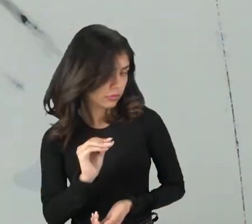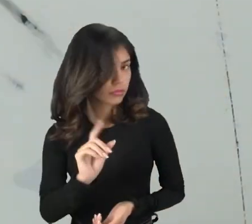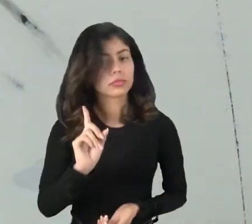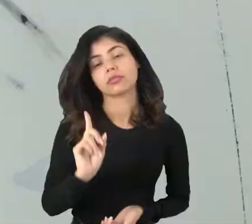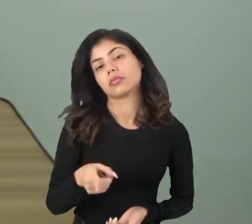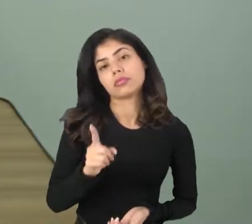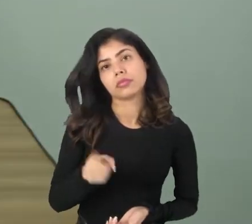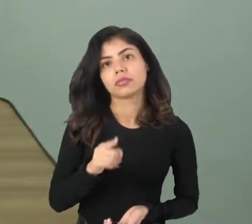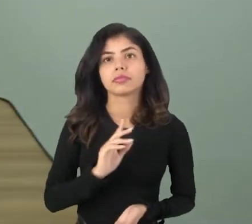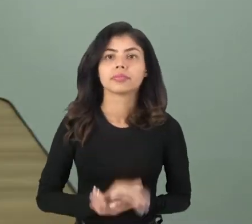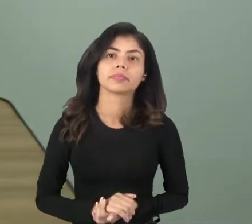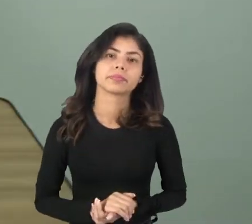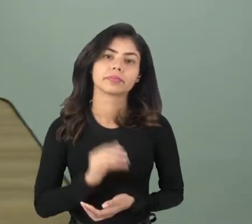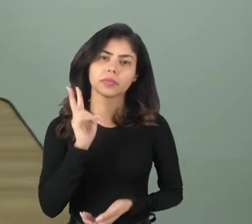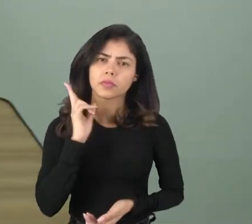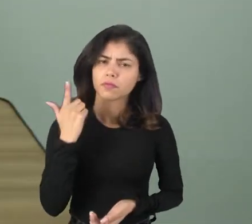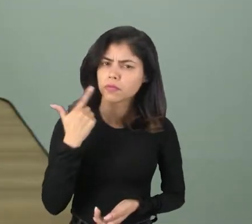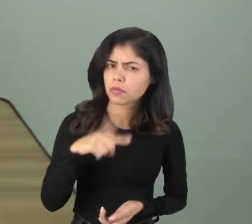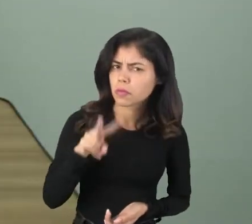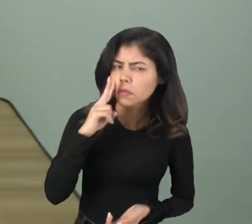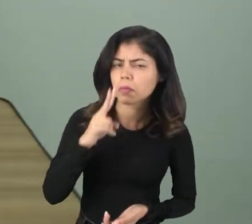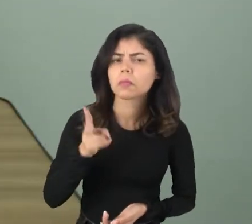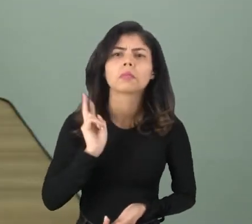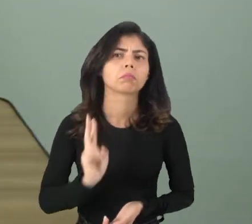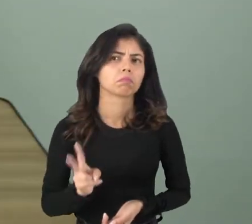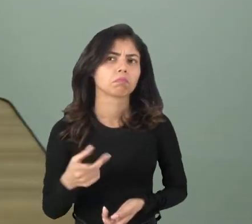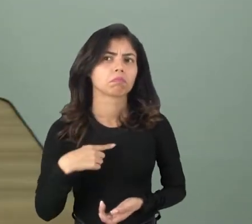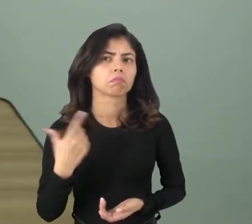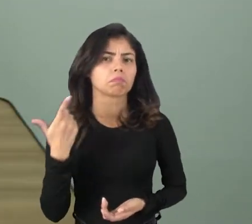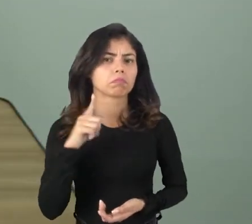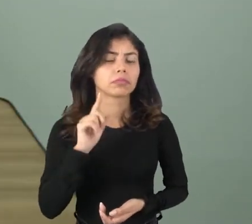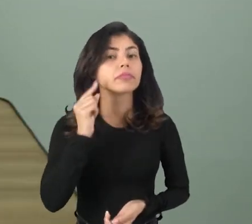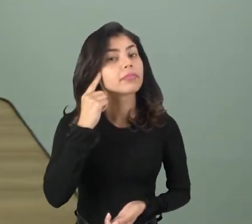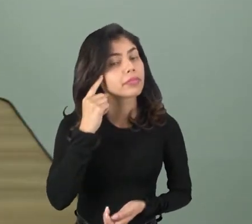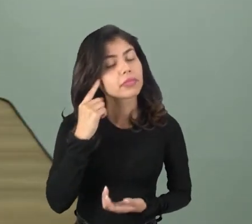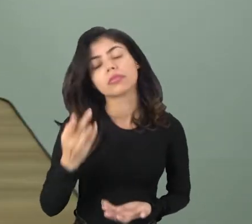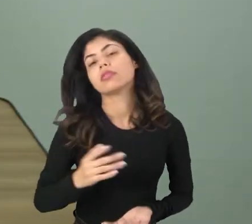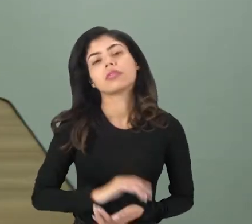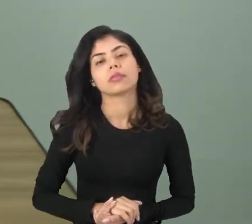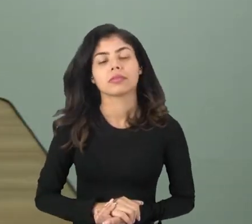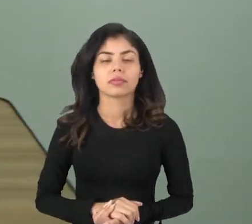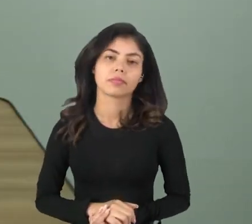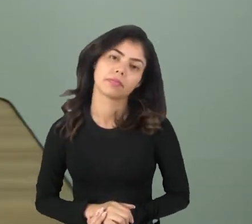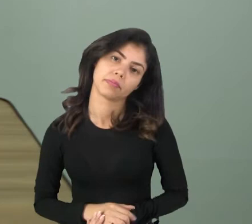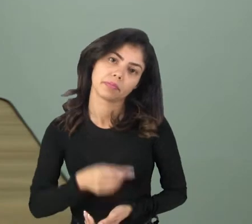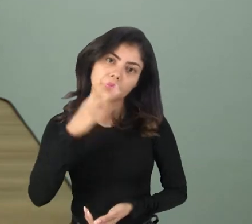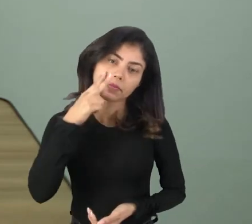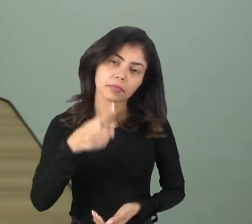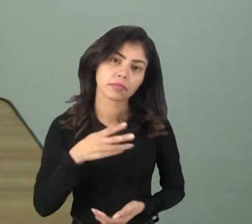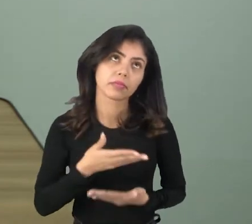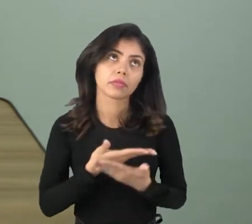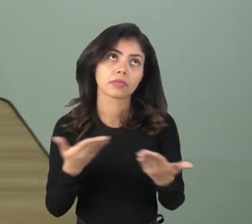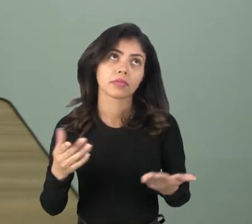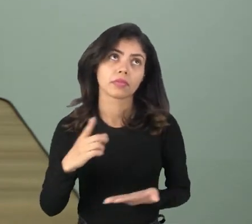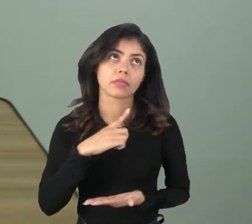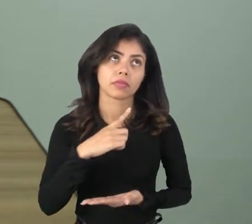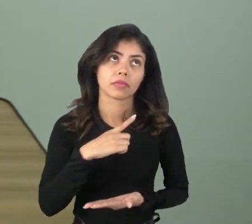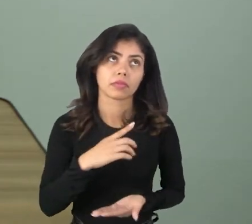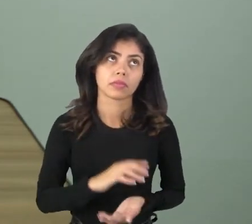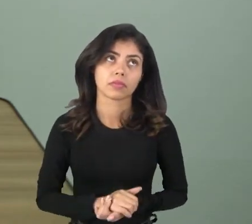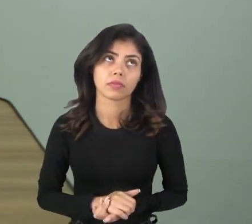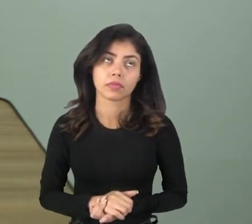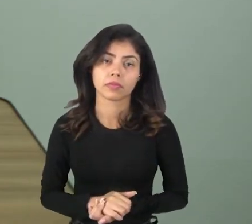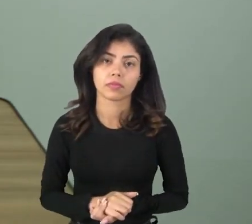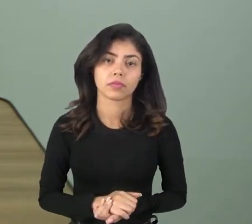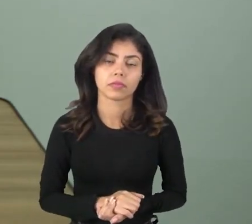10, né? Olha só como eu consigo fazer o cálculo mental certinho. E veja bem aqui, eu tenho,